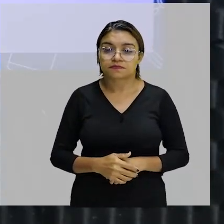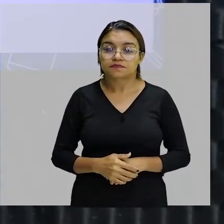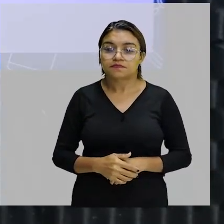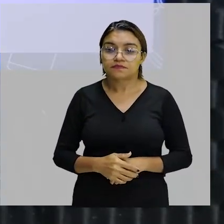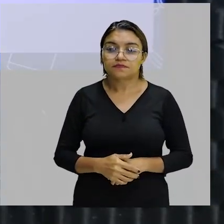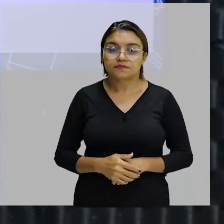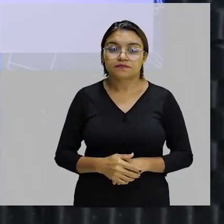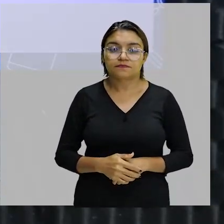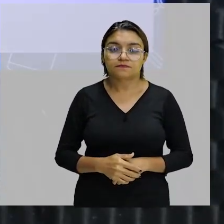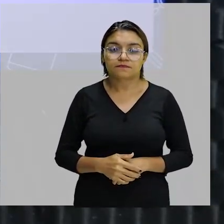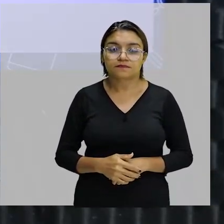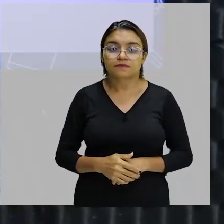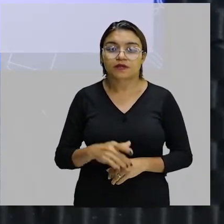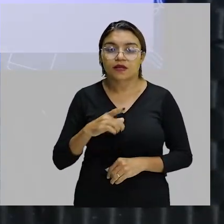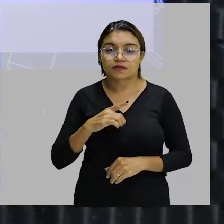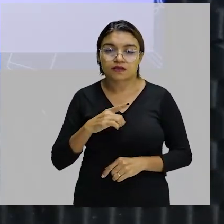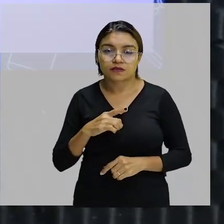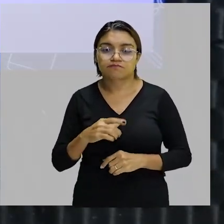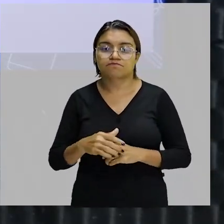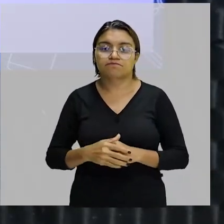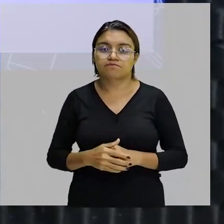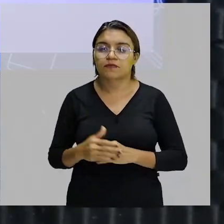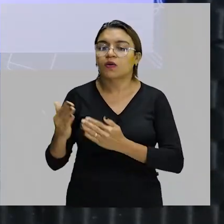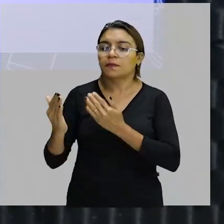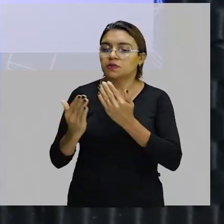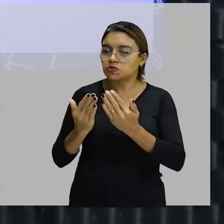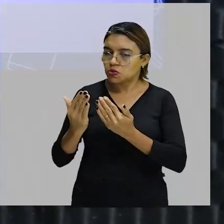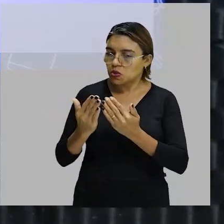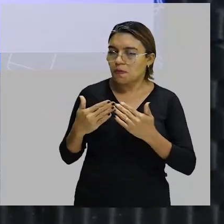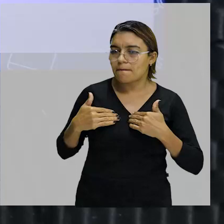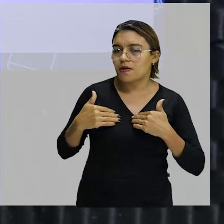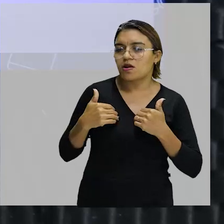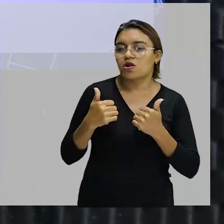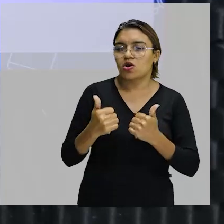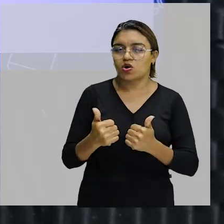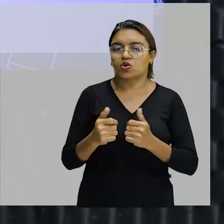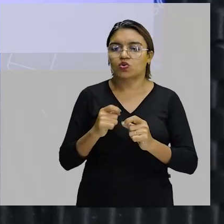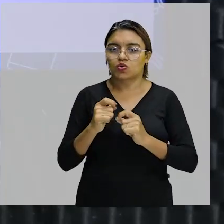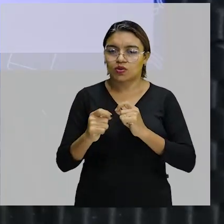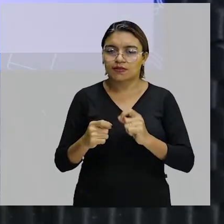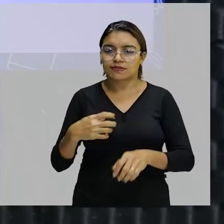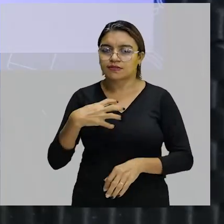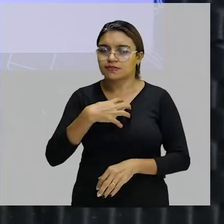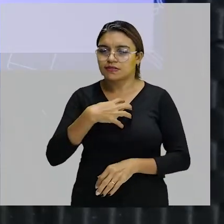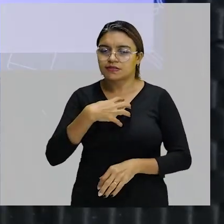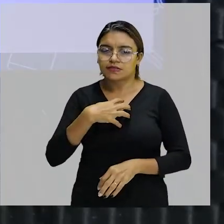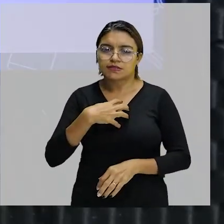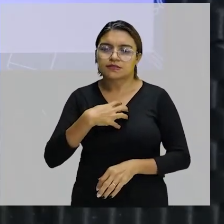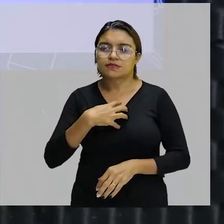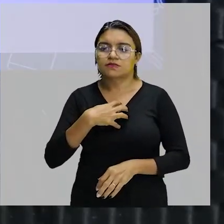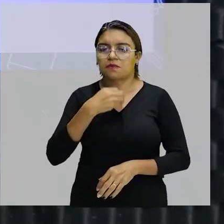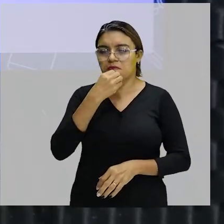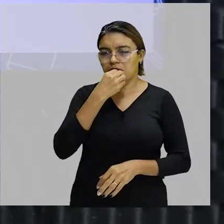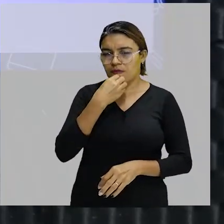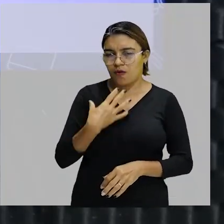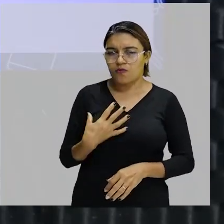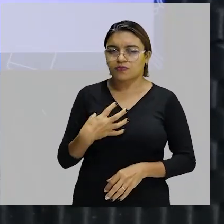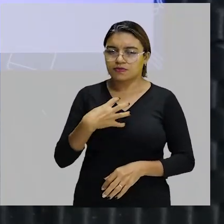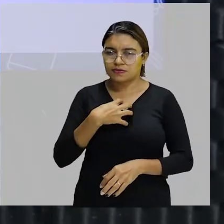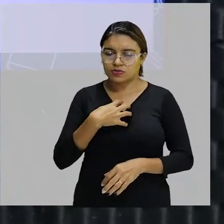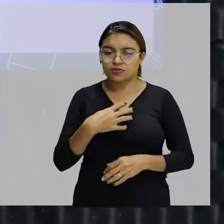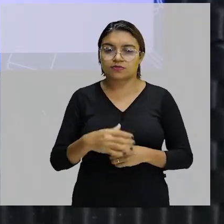para vocês, acarreta benefícios psicológicos, tais como melhor sensação de